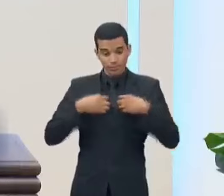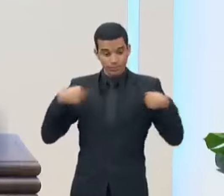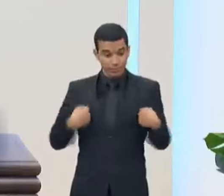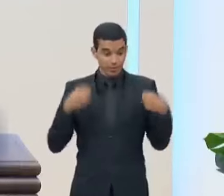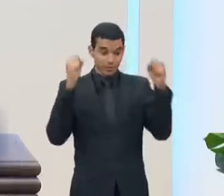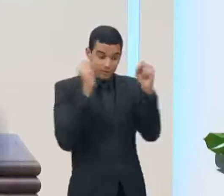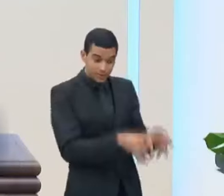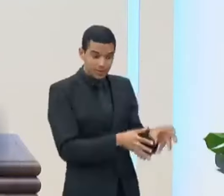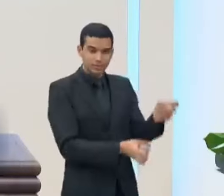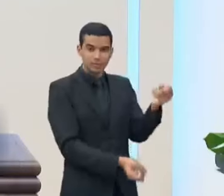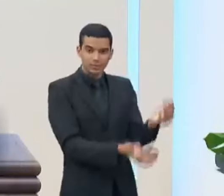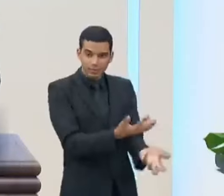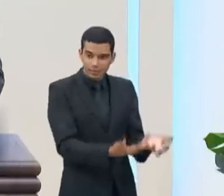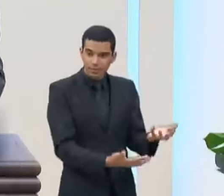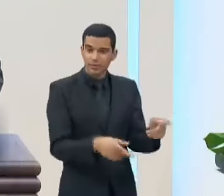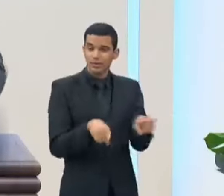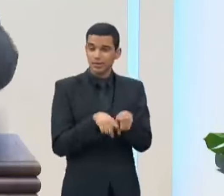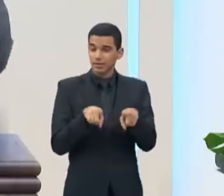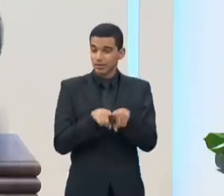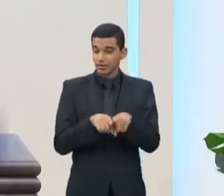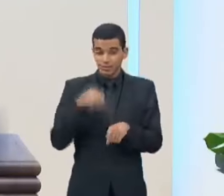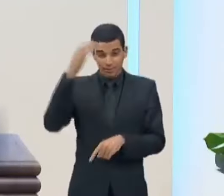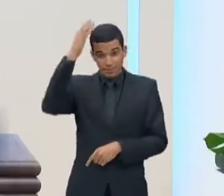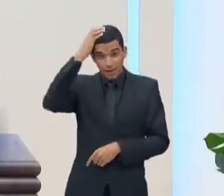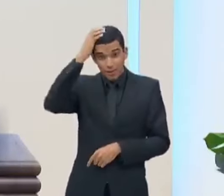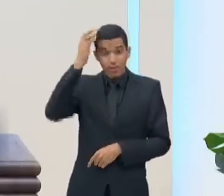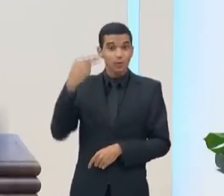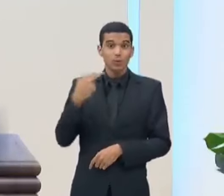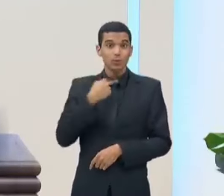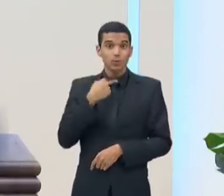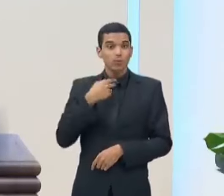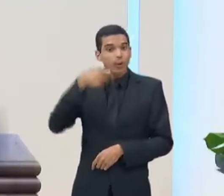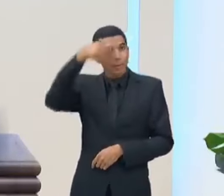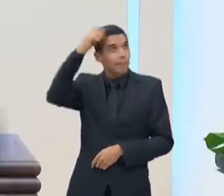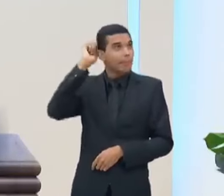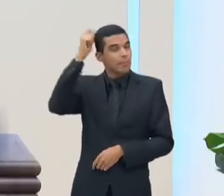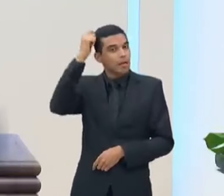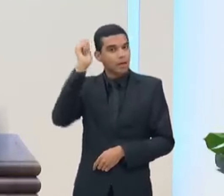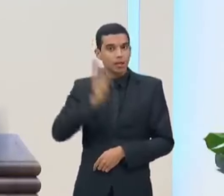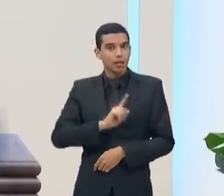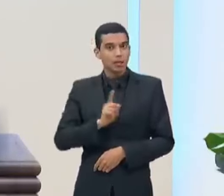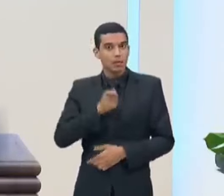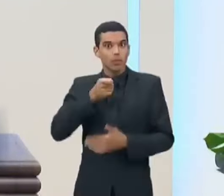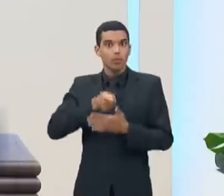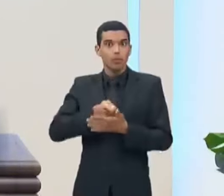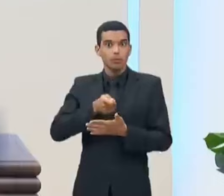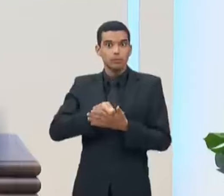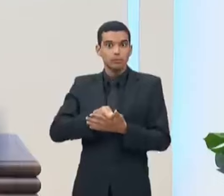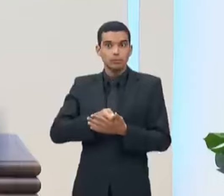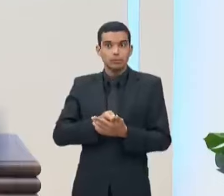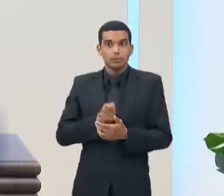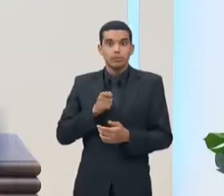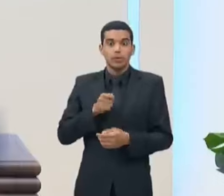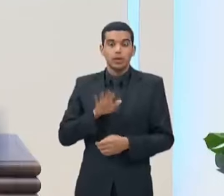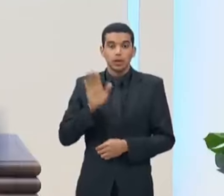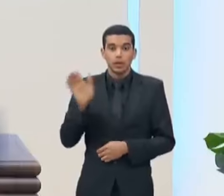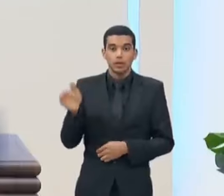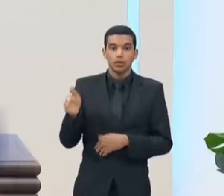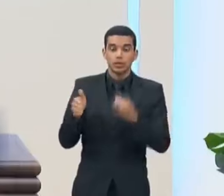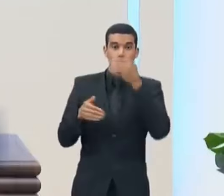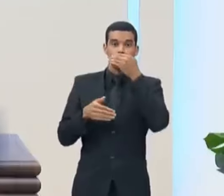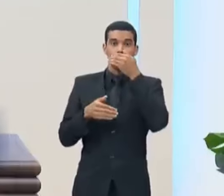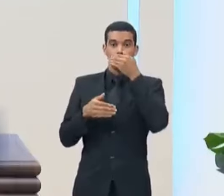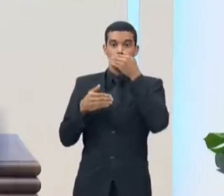cabelos deixados sem pentear, nem pentear o cabelo, com a mão sobre a boca,